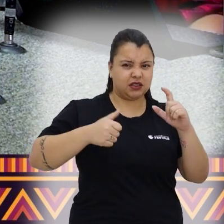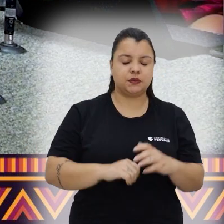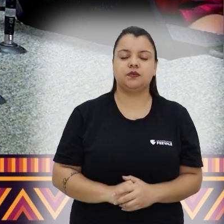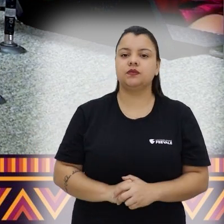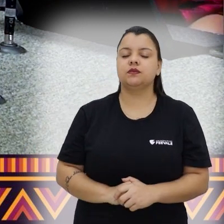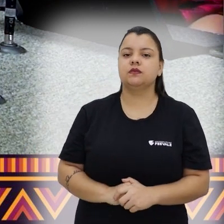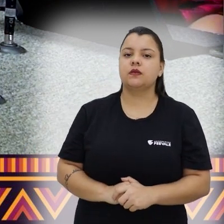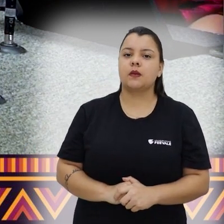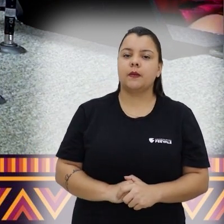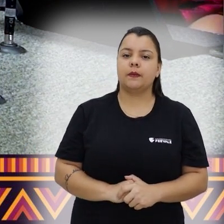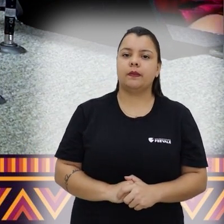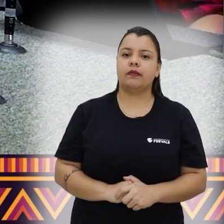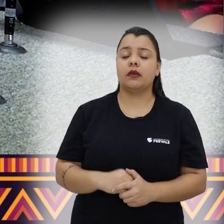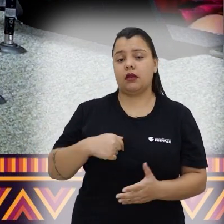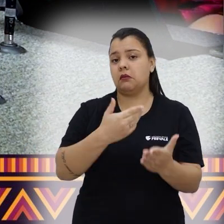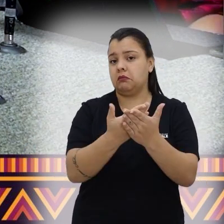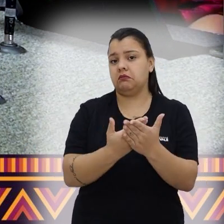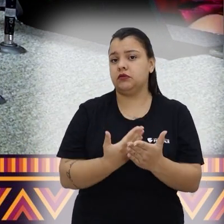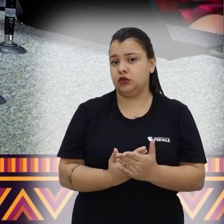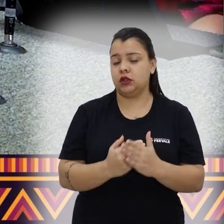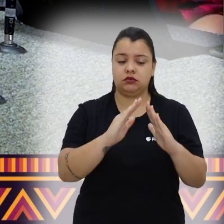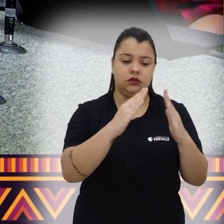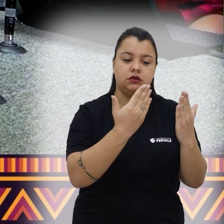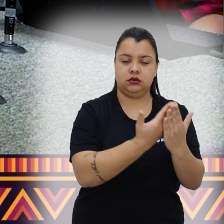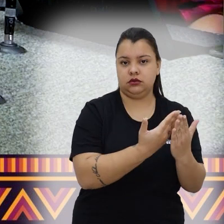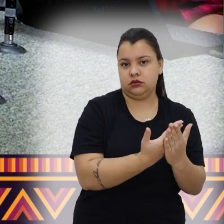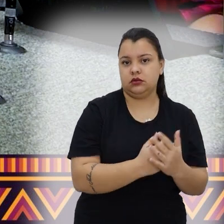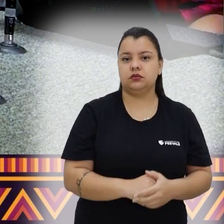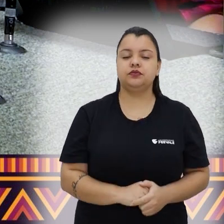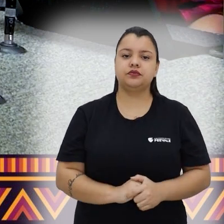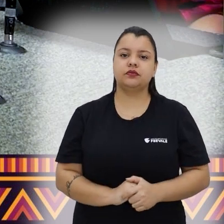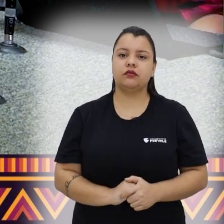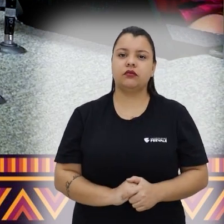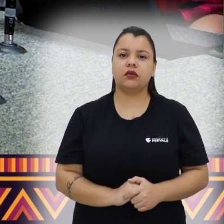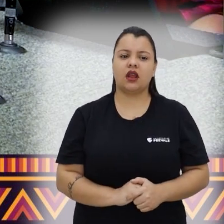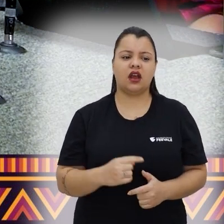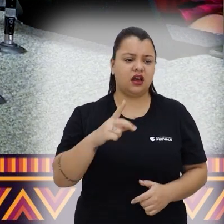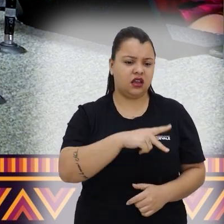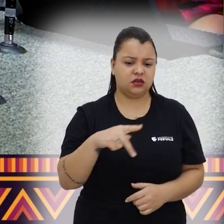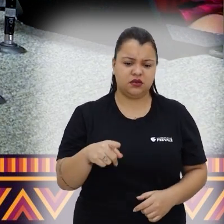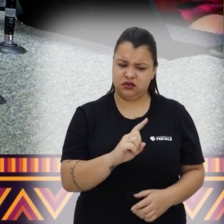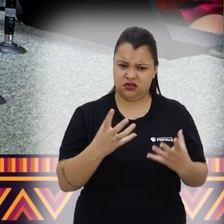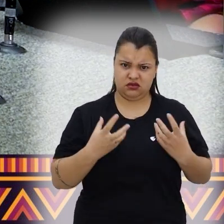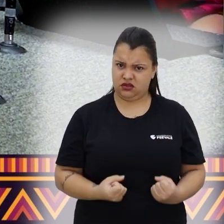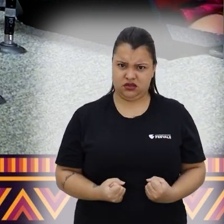E eu estudava nesse colégio de freiras, então as freiras, elas não admitiam as minhas notas.